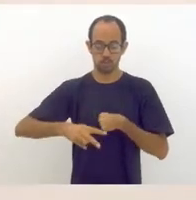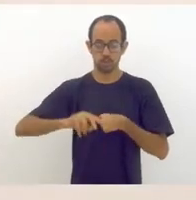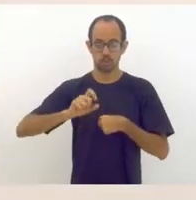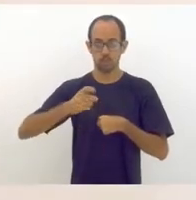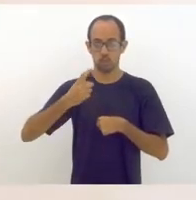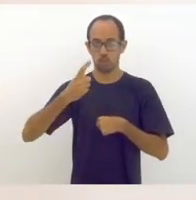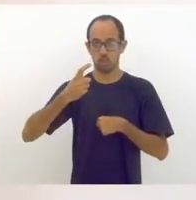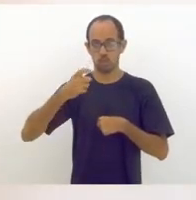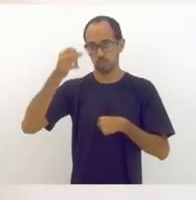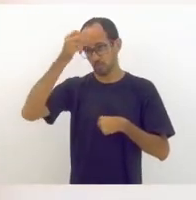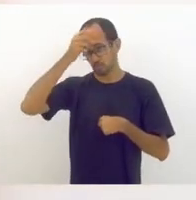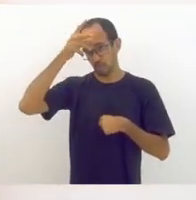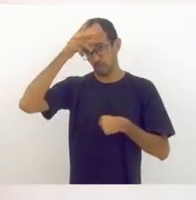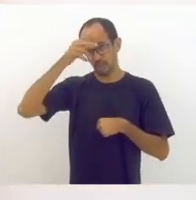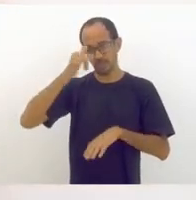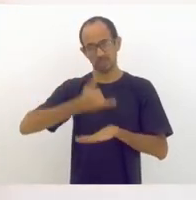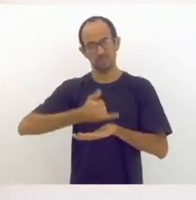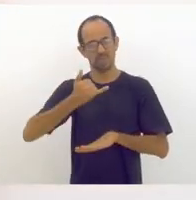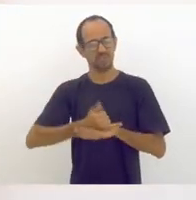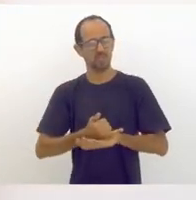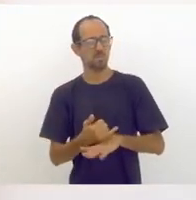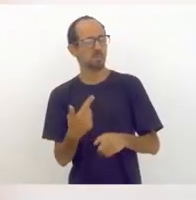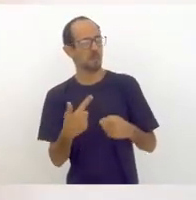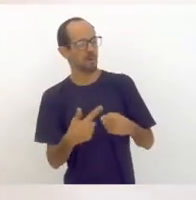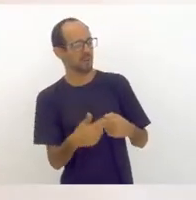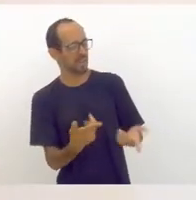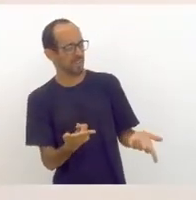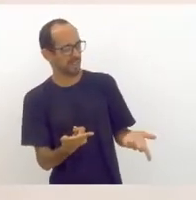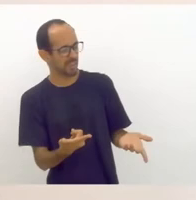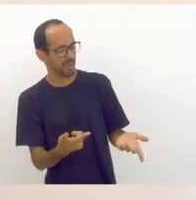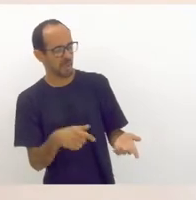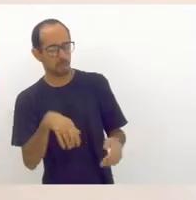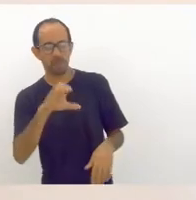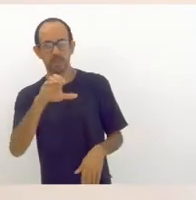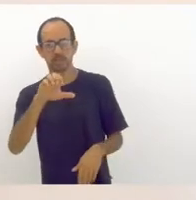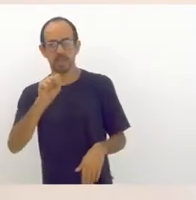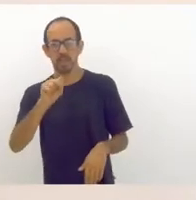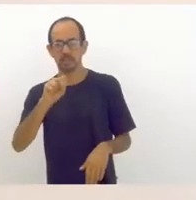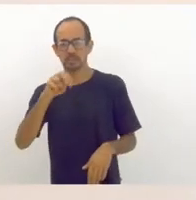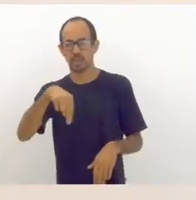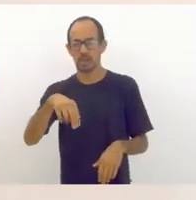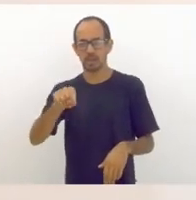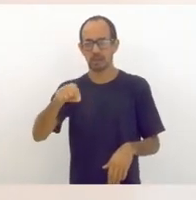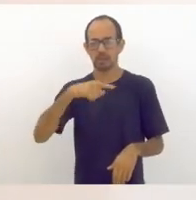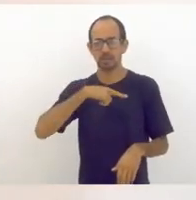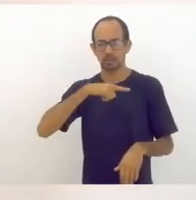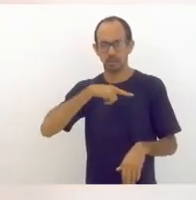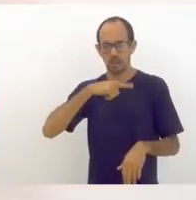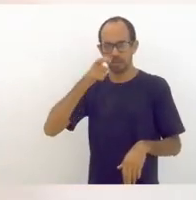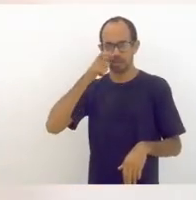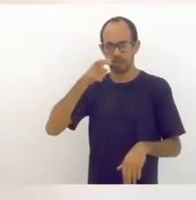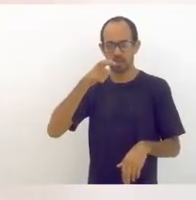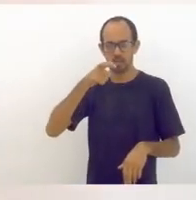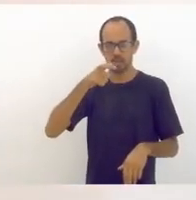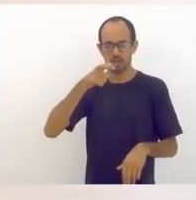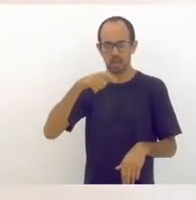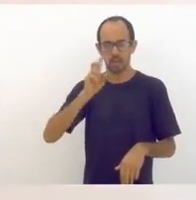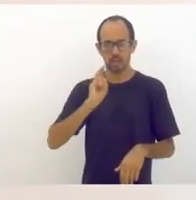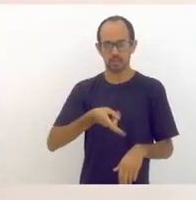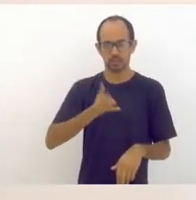manifestou hoje seja de Volta Redonda. Será por quê? Porque a CSN está por trás dessa demanda. Porque ela está sendo